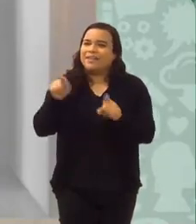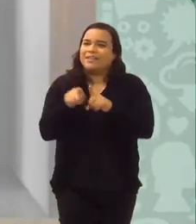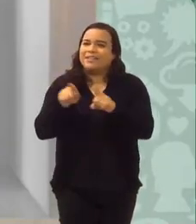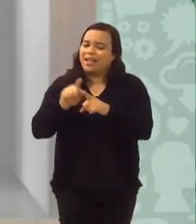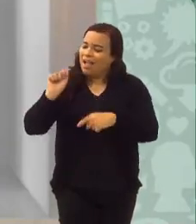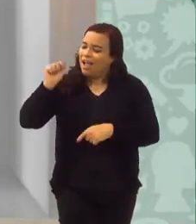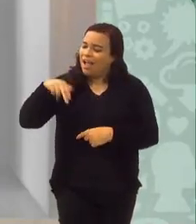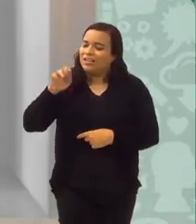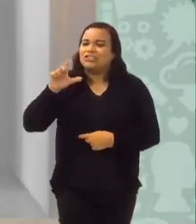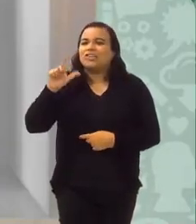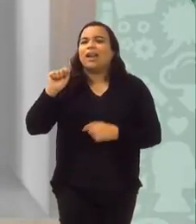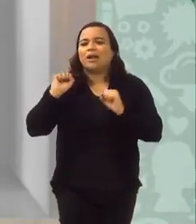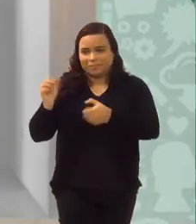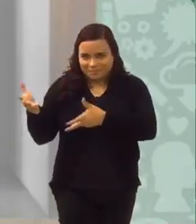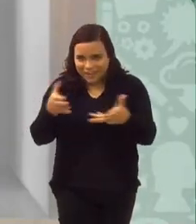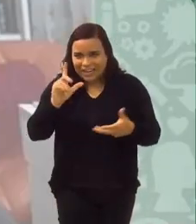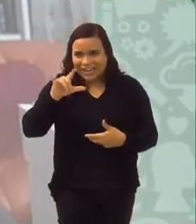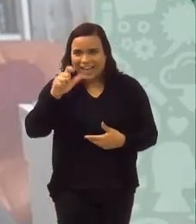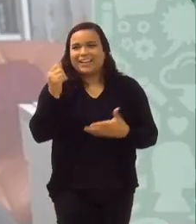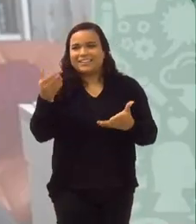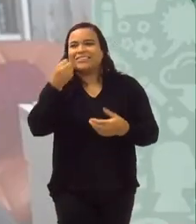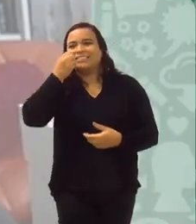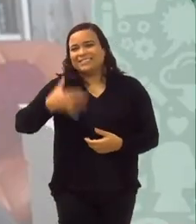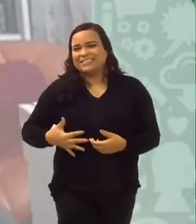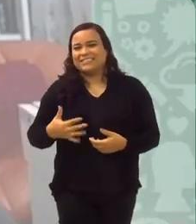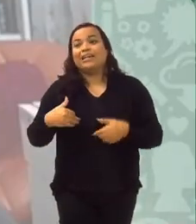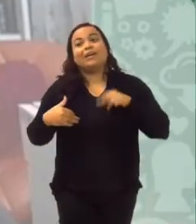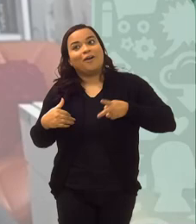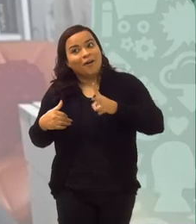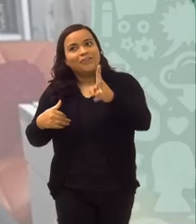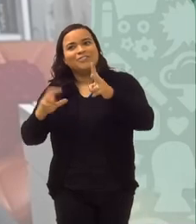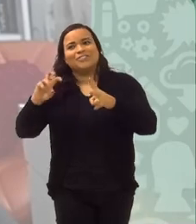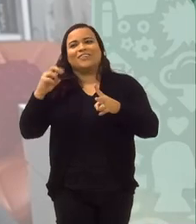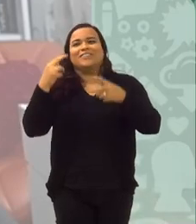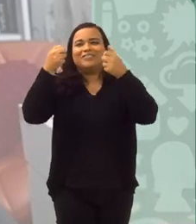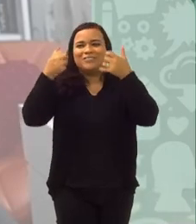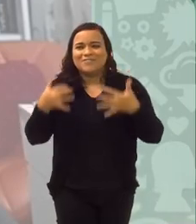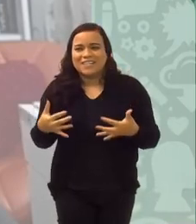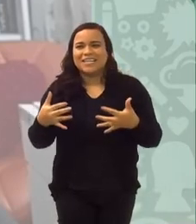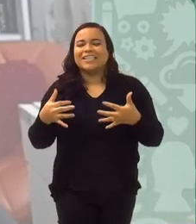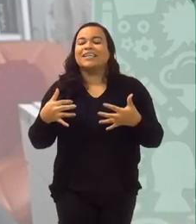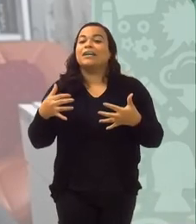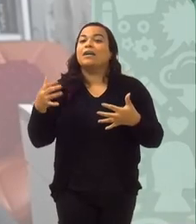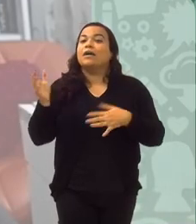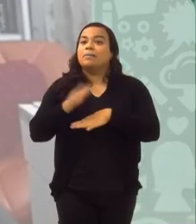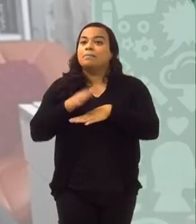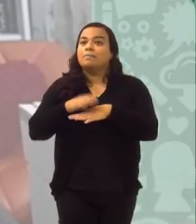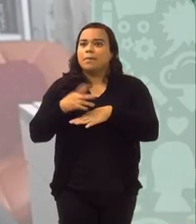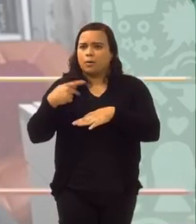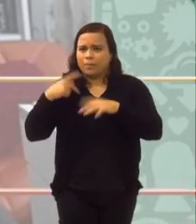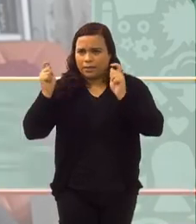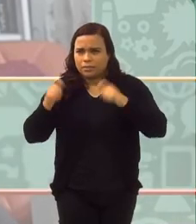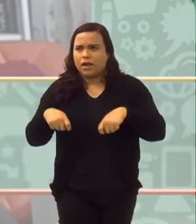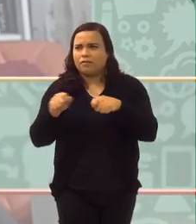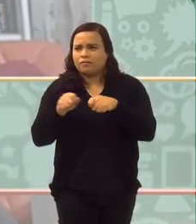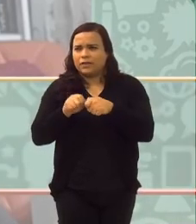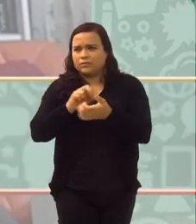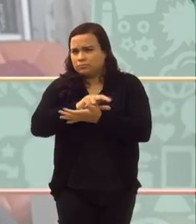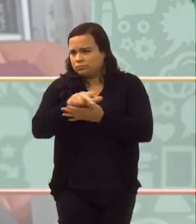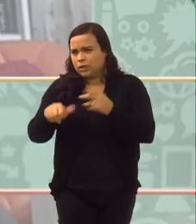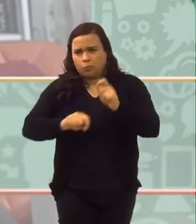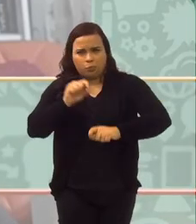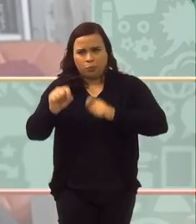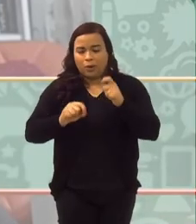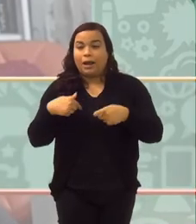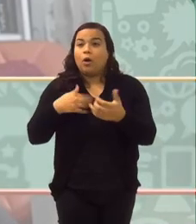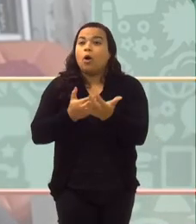da Ângela. Vamos lá, Leila, com você. Então, vou continuar falando do que eu pude fazer com eles. Eu comecei